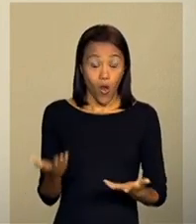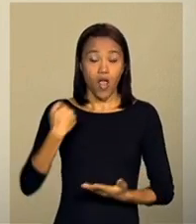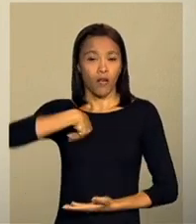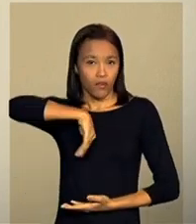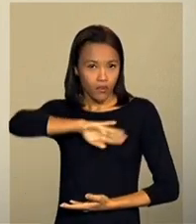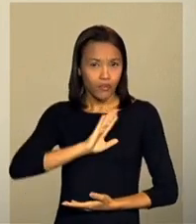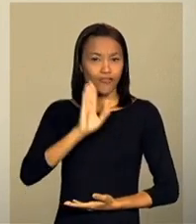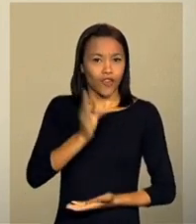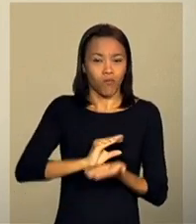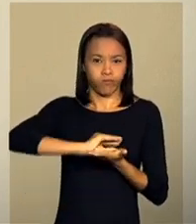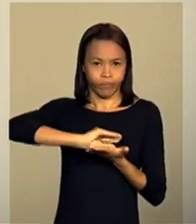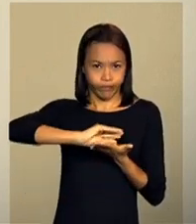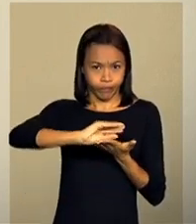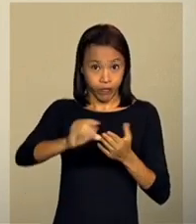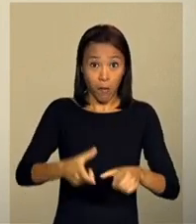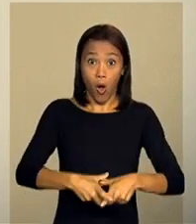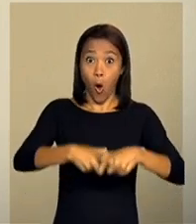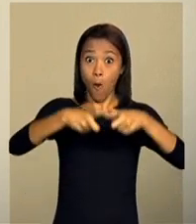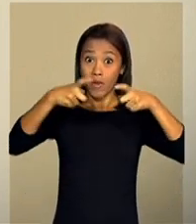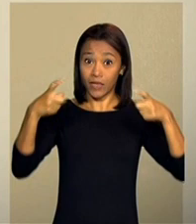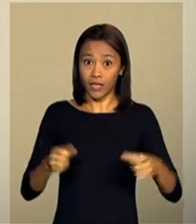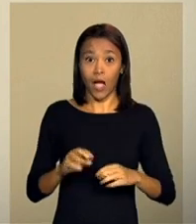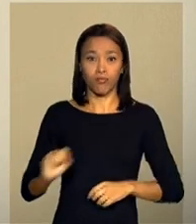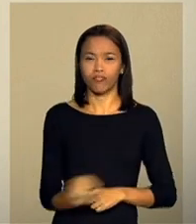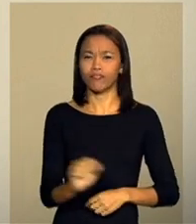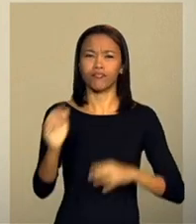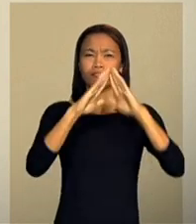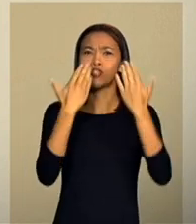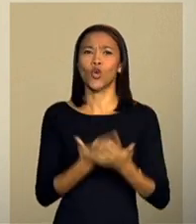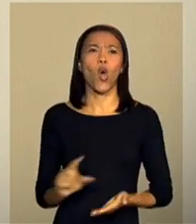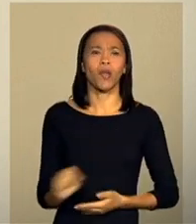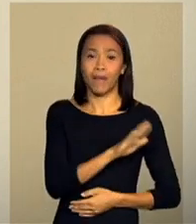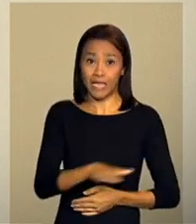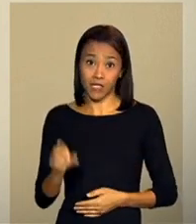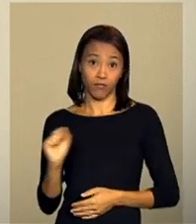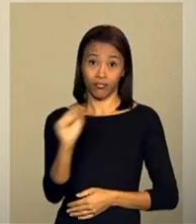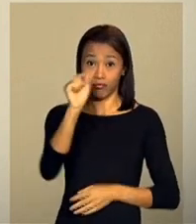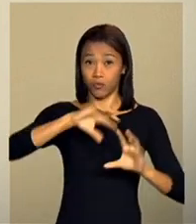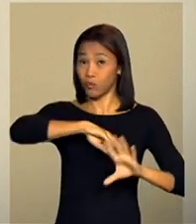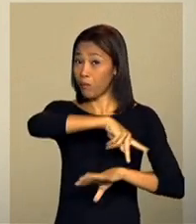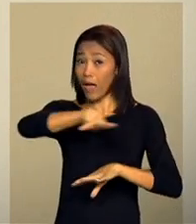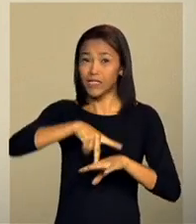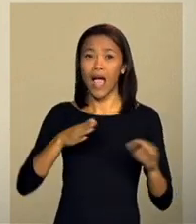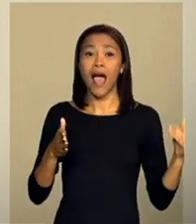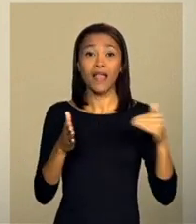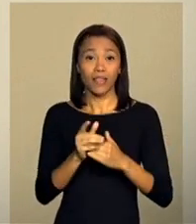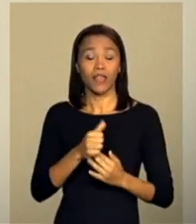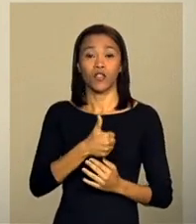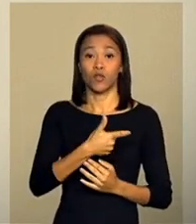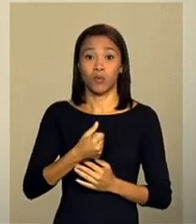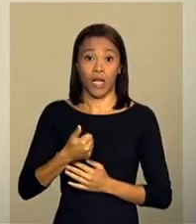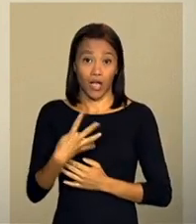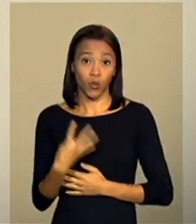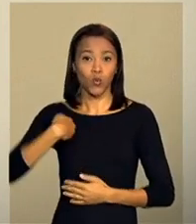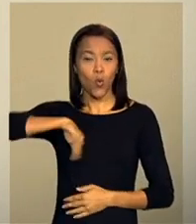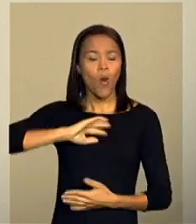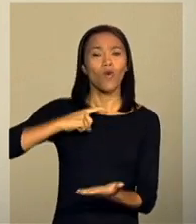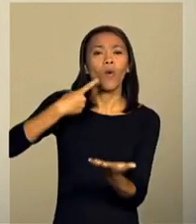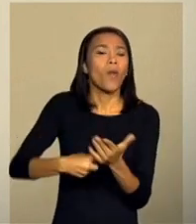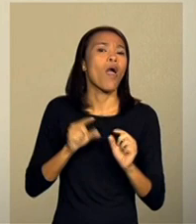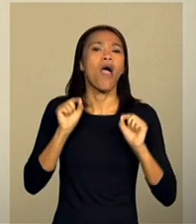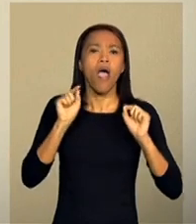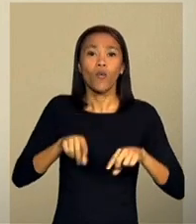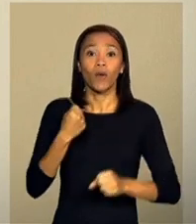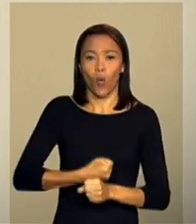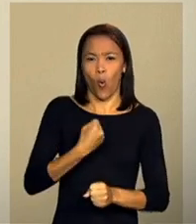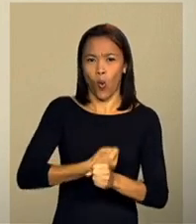crianças para aumentar o número de creches no país inteiro até o final de 2014 o nosso compromisso é